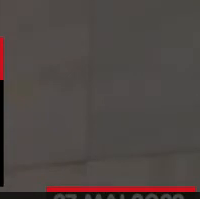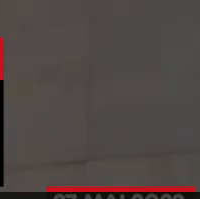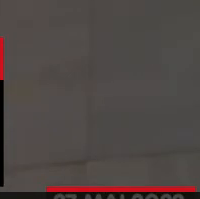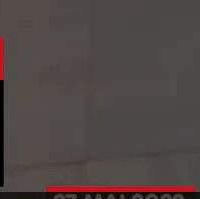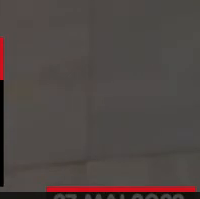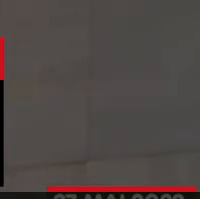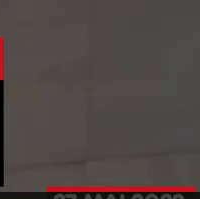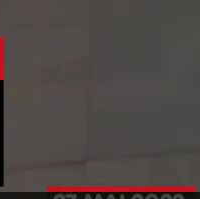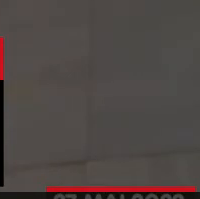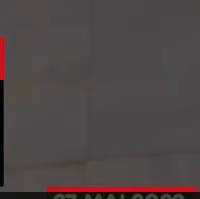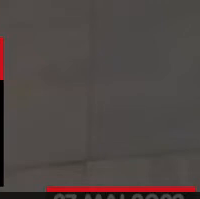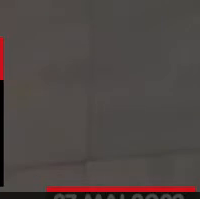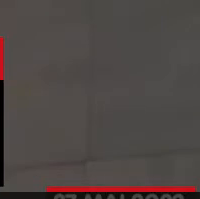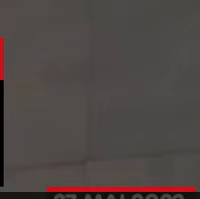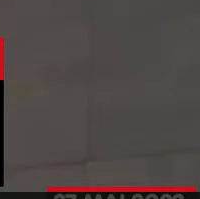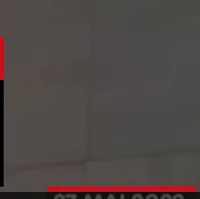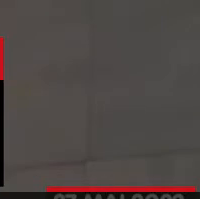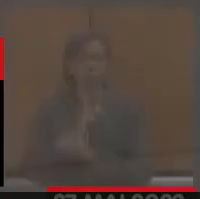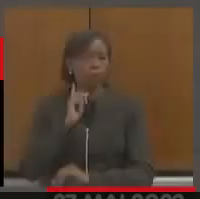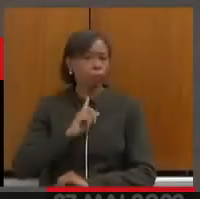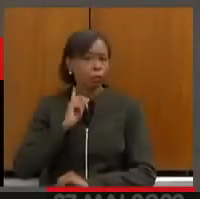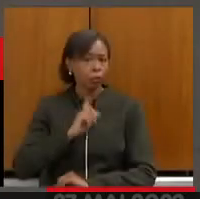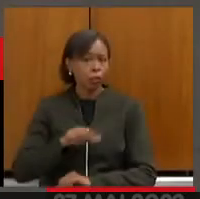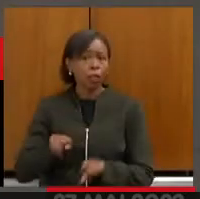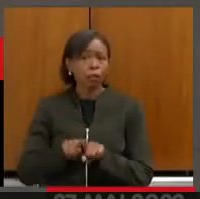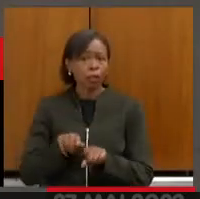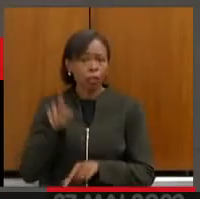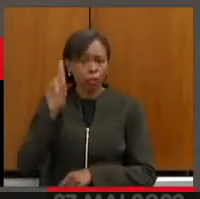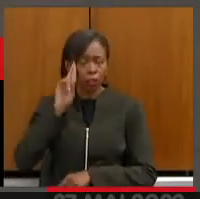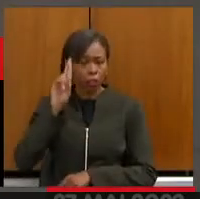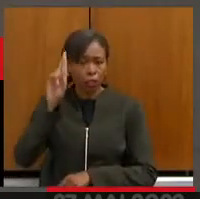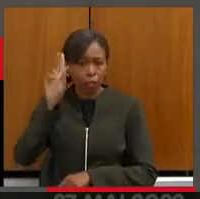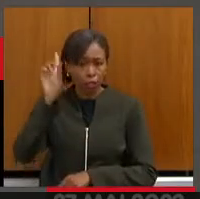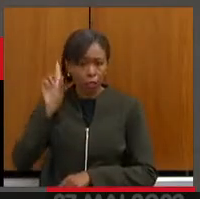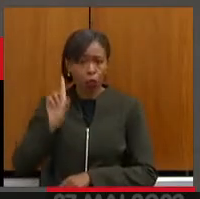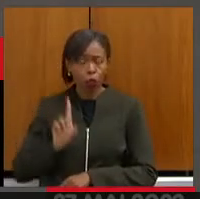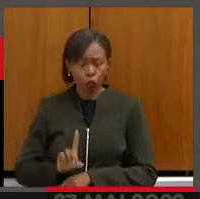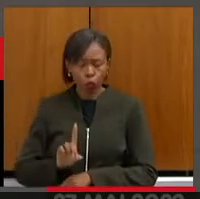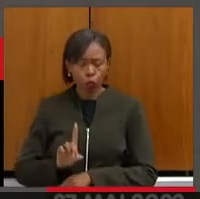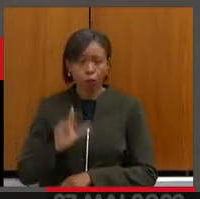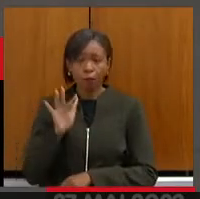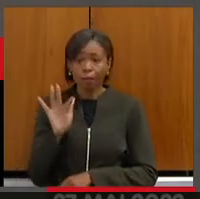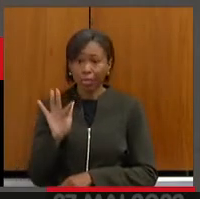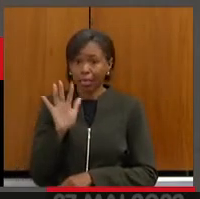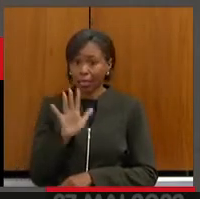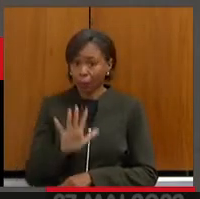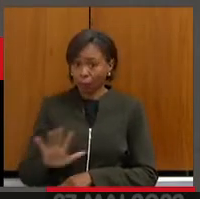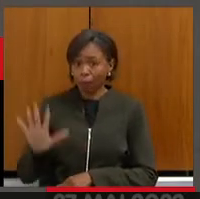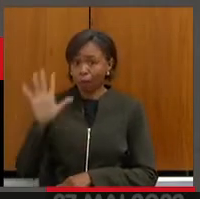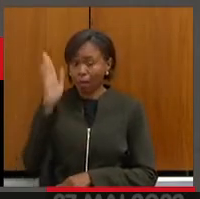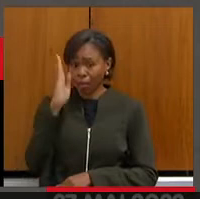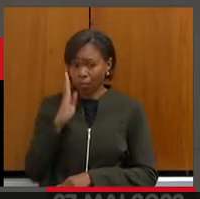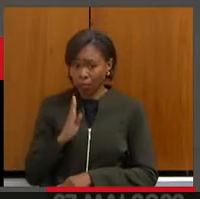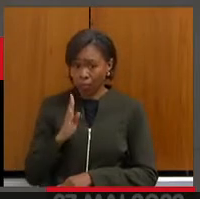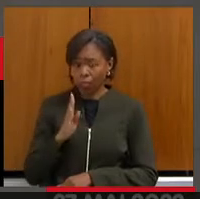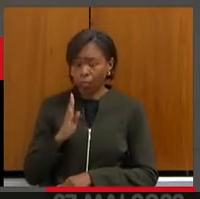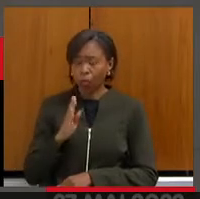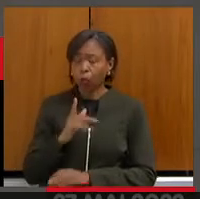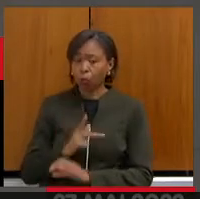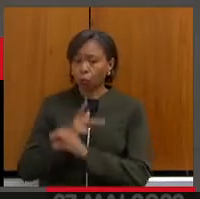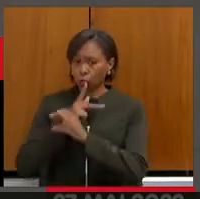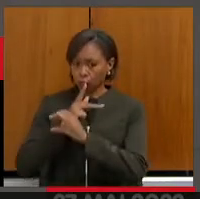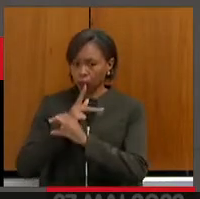Polícia Civil do estado de Minas Gerais diretora da Federação Brasileira de trabalhadores policiais civis e